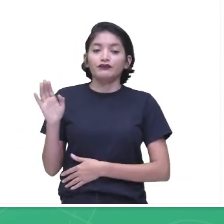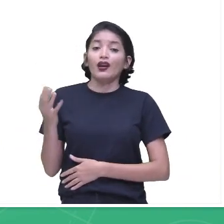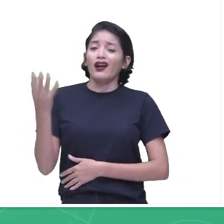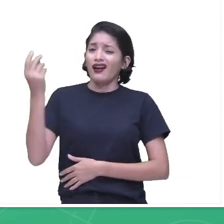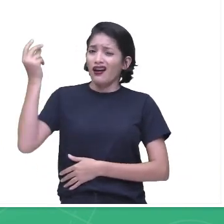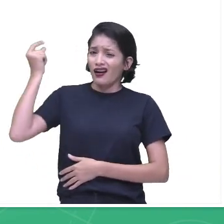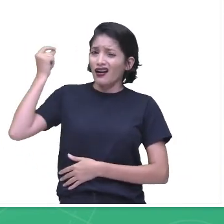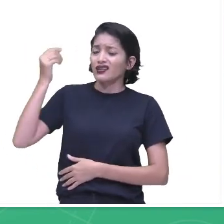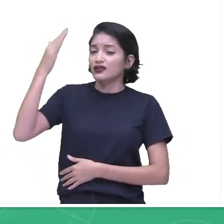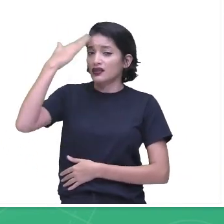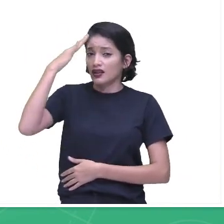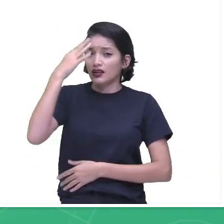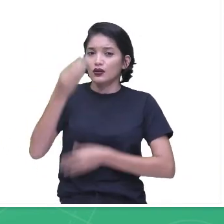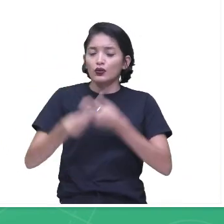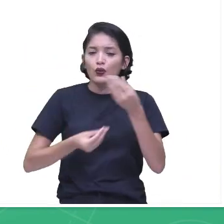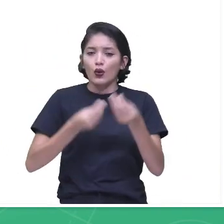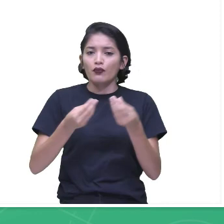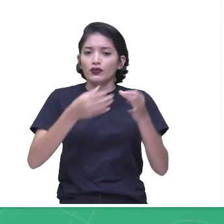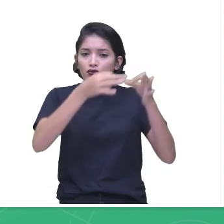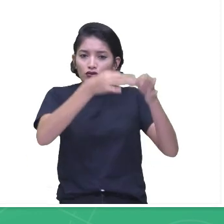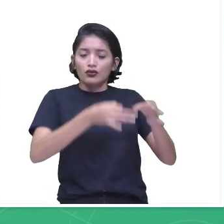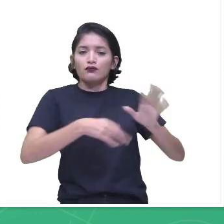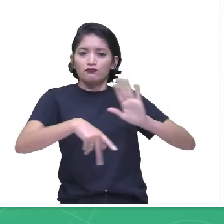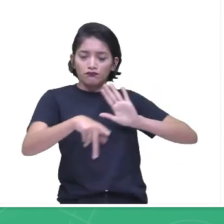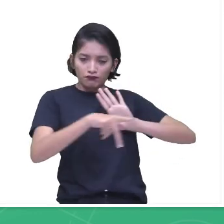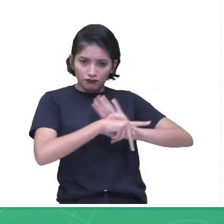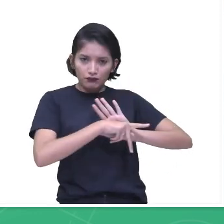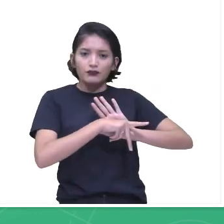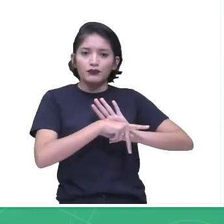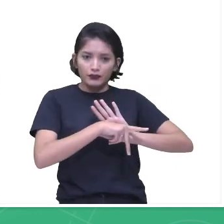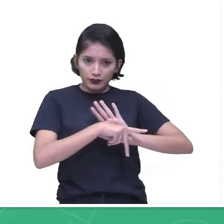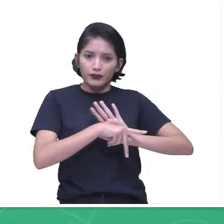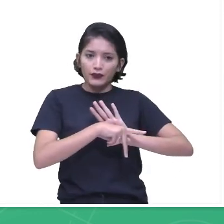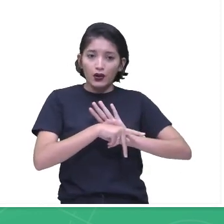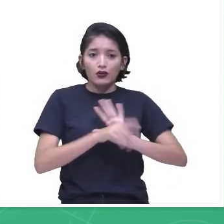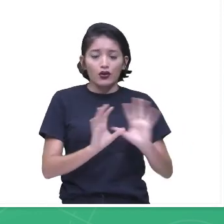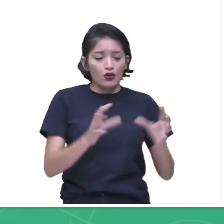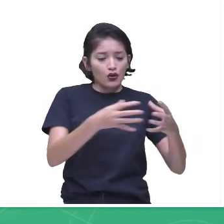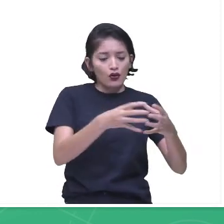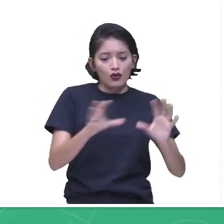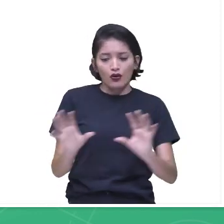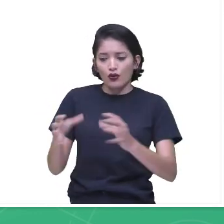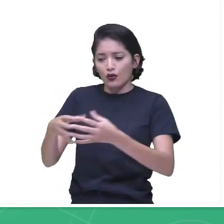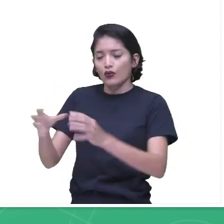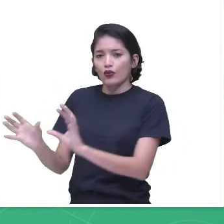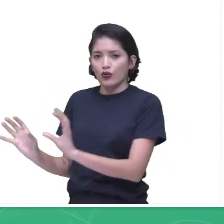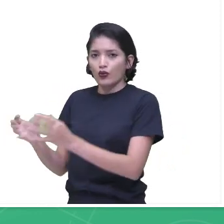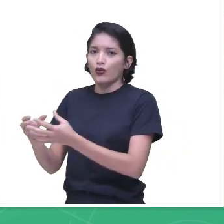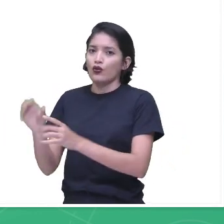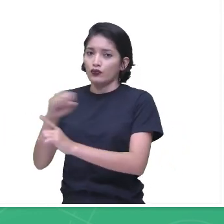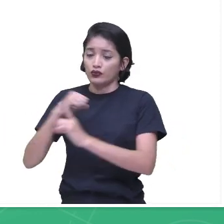como uma dignidade própria dos grupos sociais superiores,